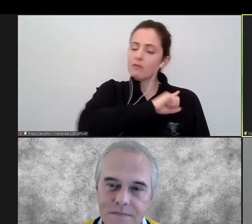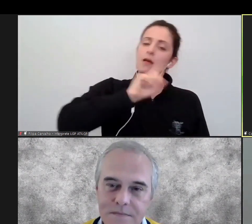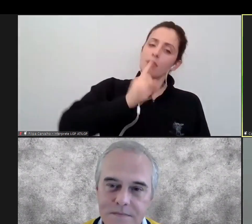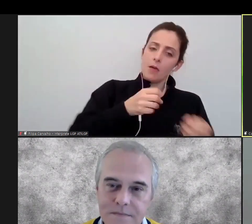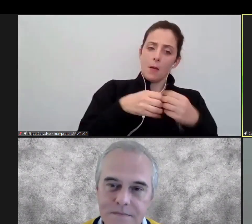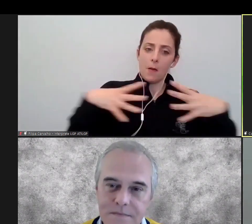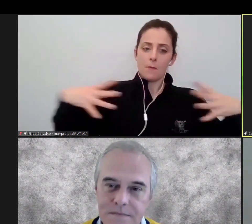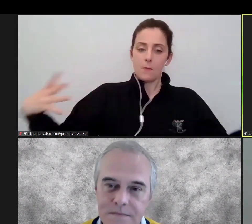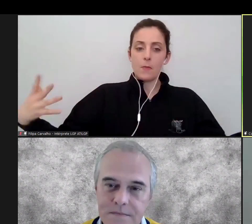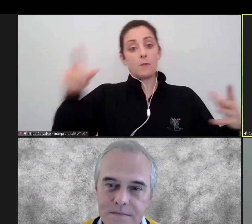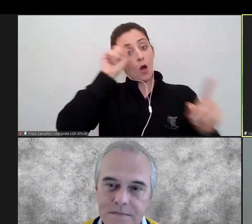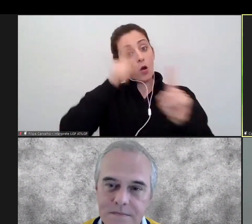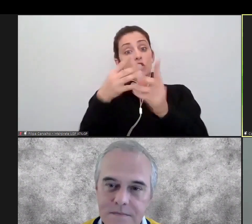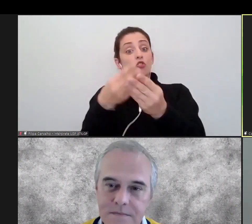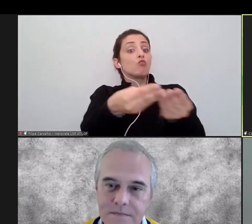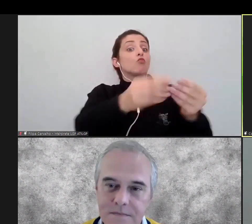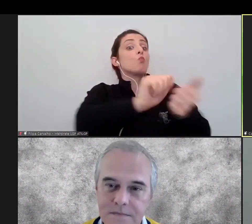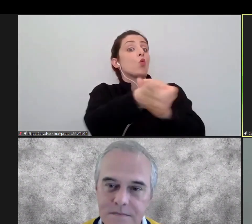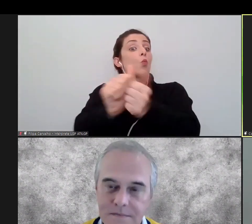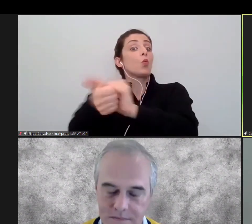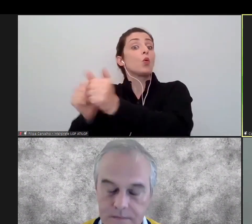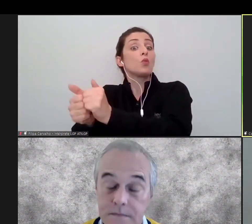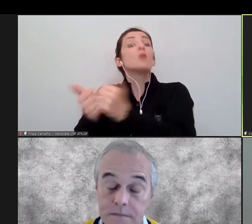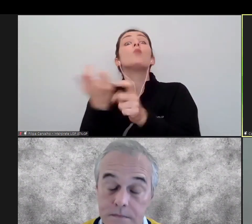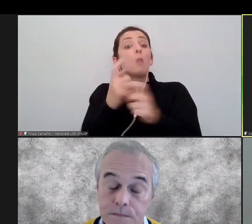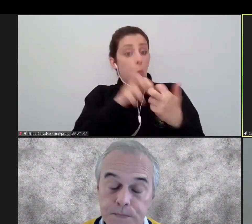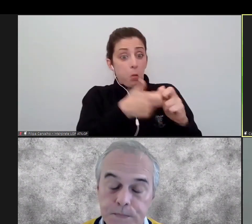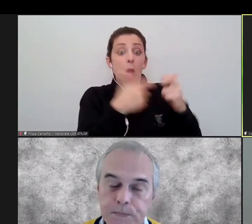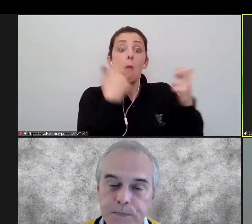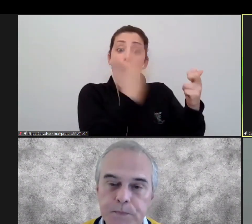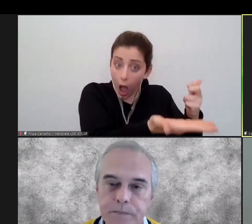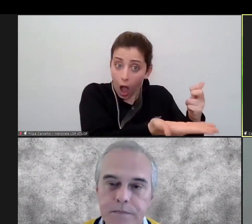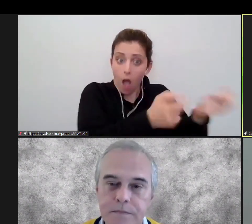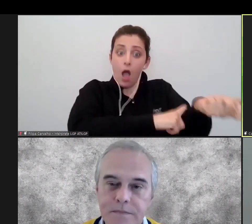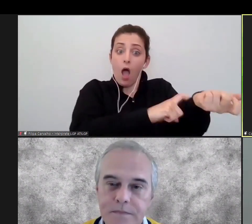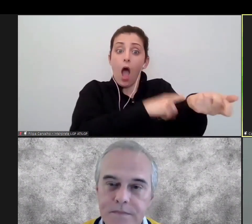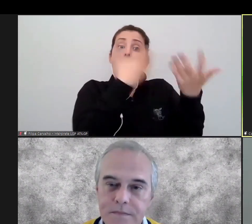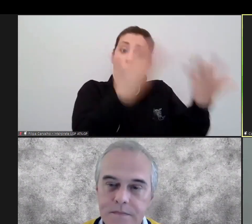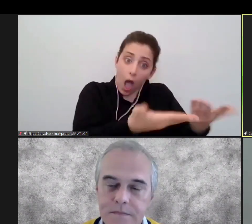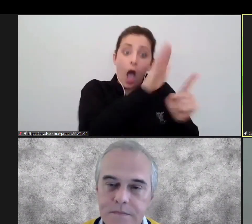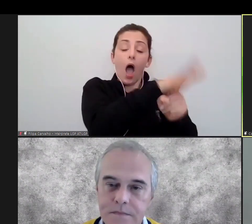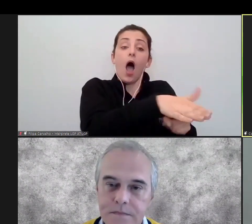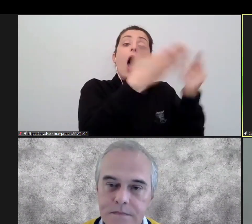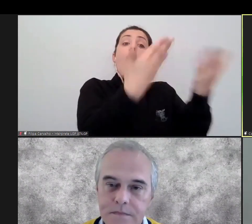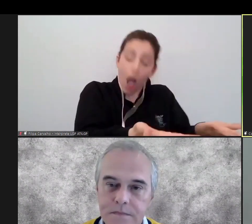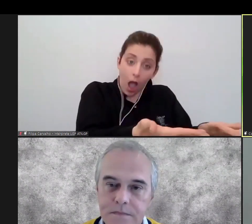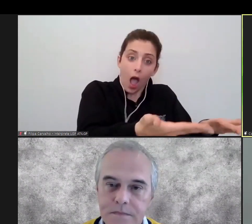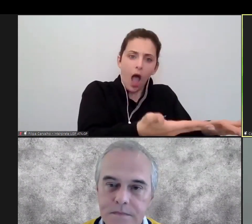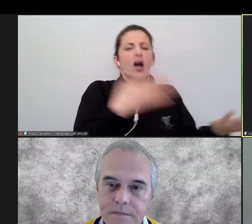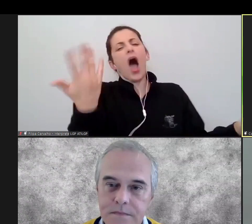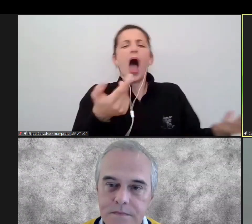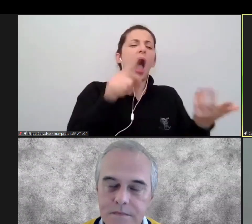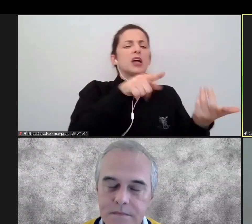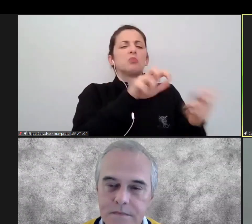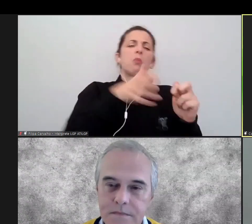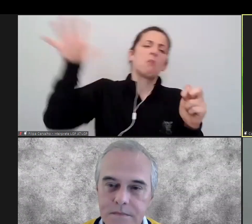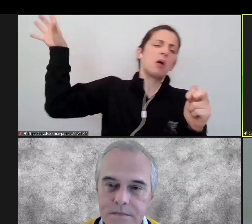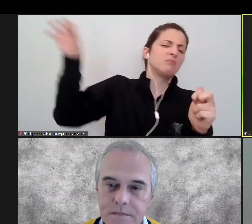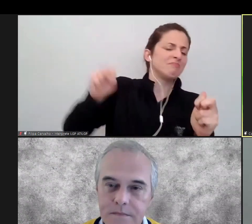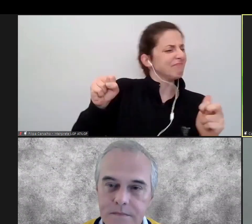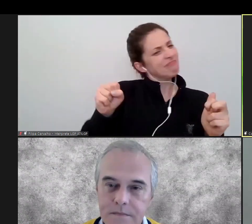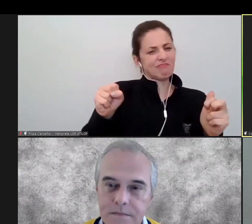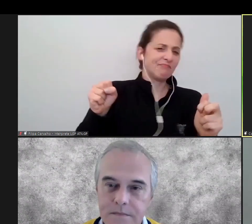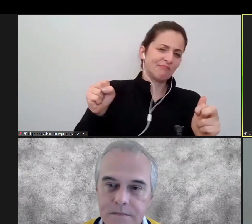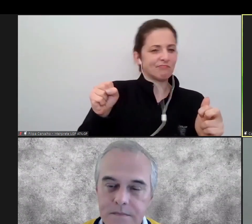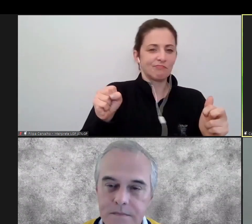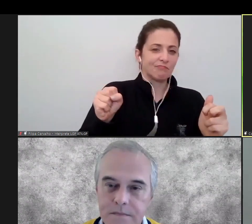mudar o estado de coisas, porque o problema existe, não podemos fingir que ele não existe, não é? Quando se pergunta, mas não é um problema importado, não é demais, cada vez que falamos